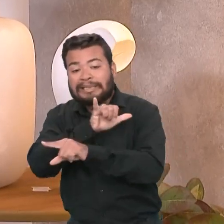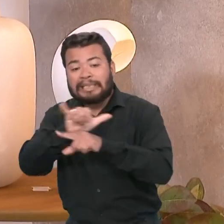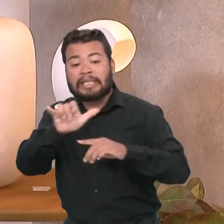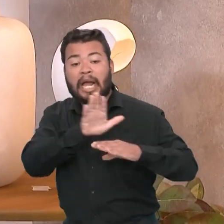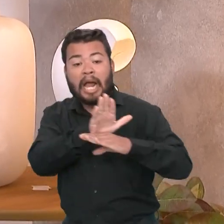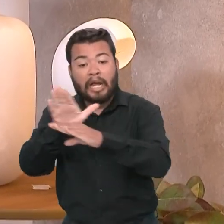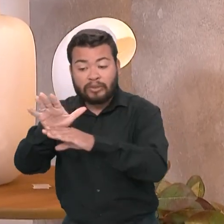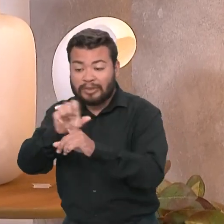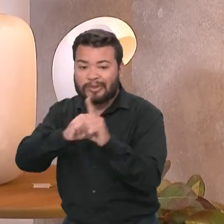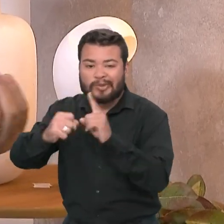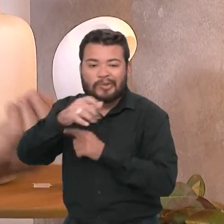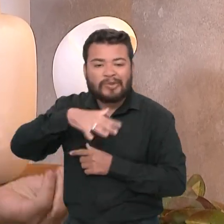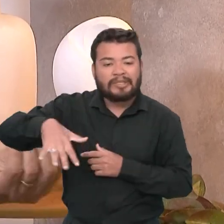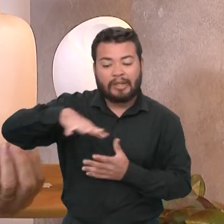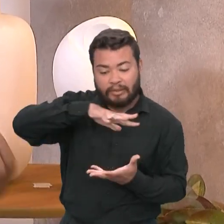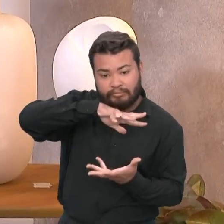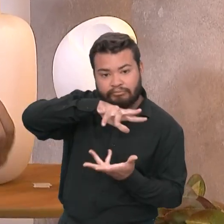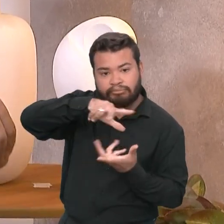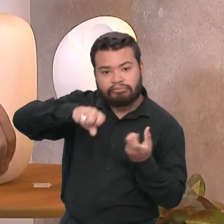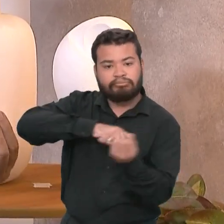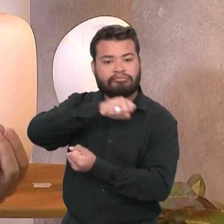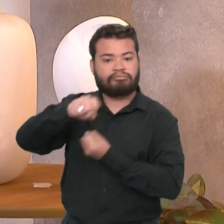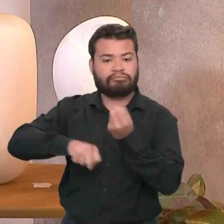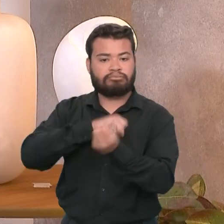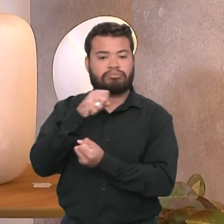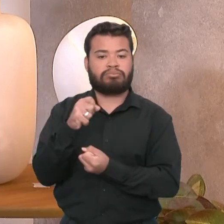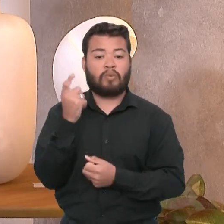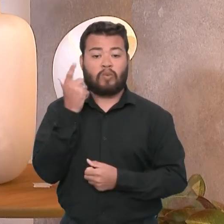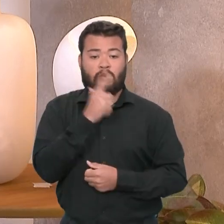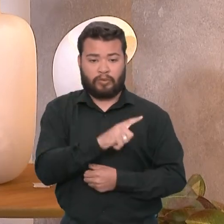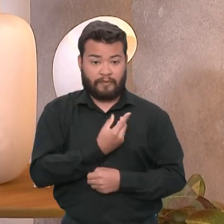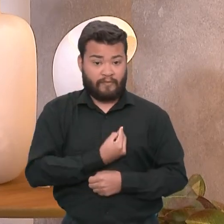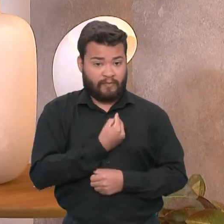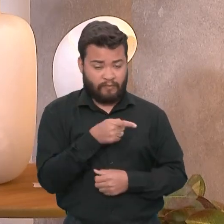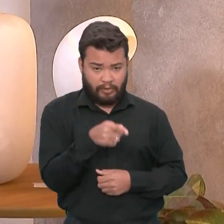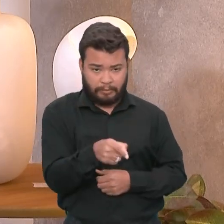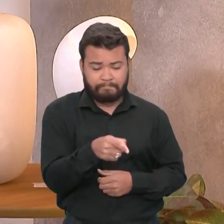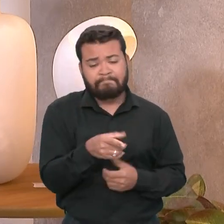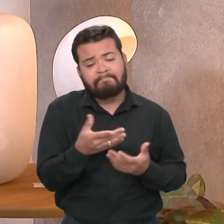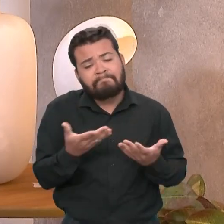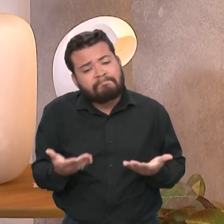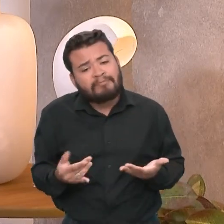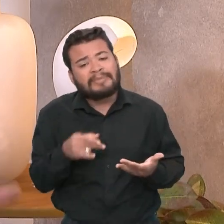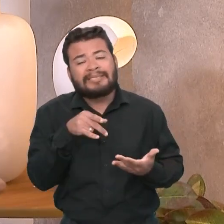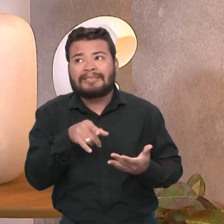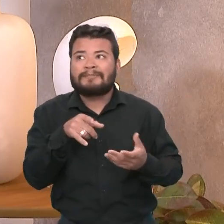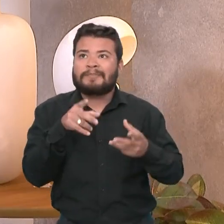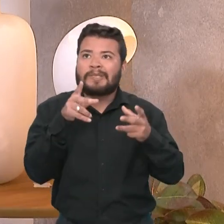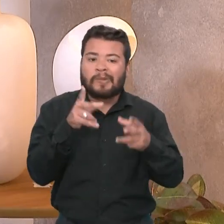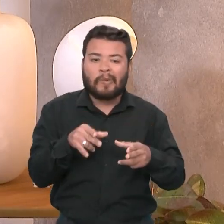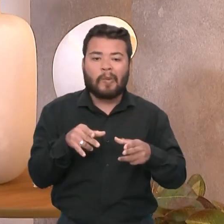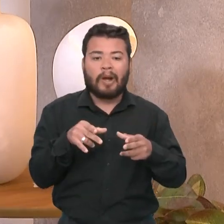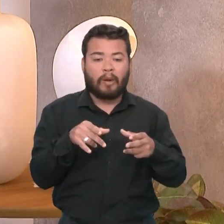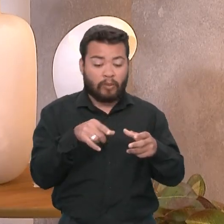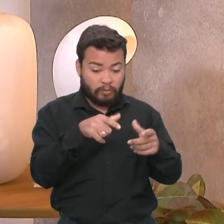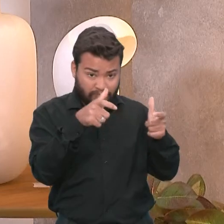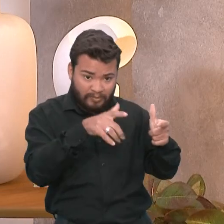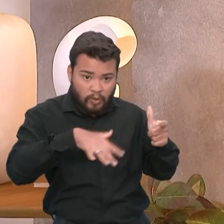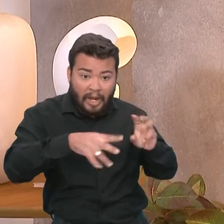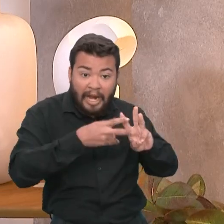para a nossa sociedade. Essa sustentabilidade, ela é talvez muito mais elaborada na terra indígena, na